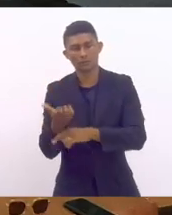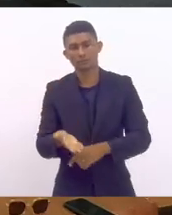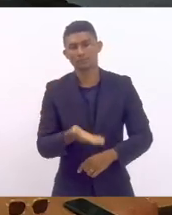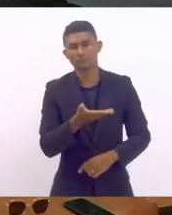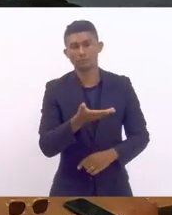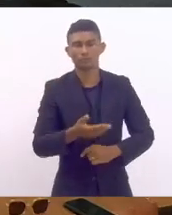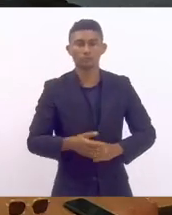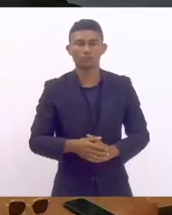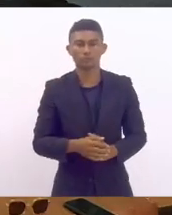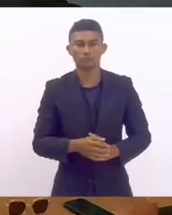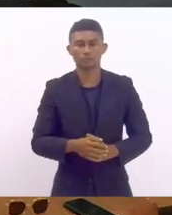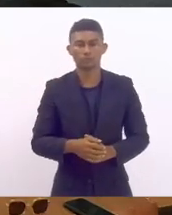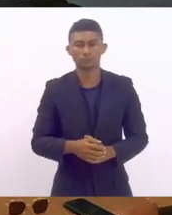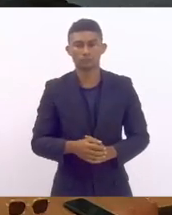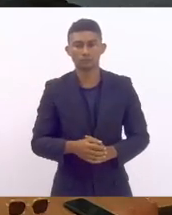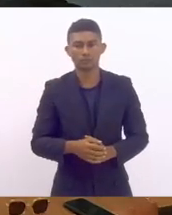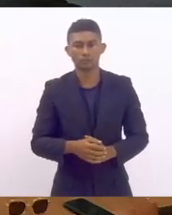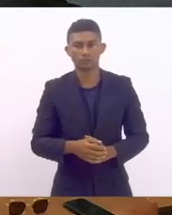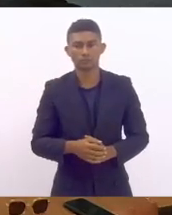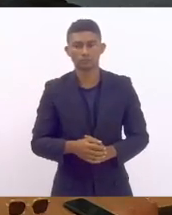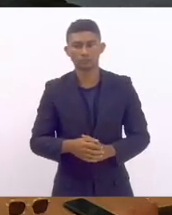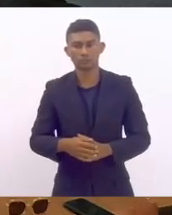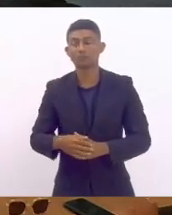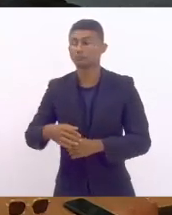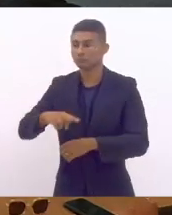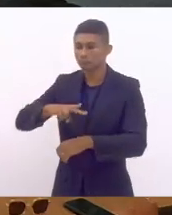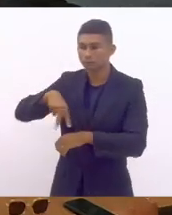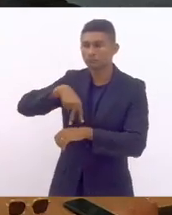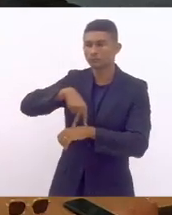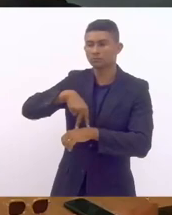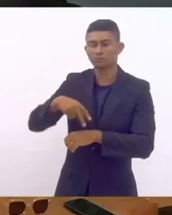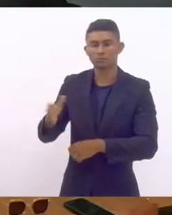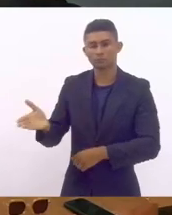passar ocupar uma das tribunas